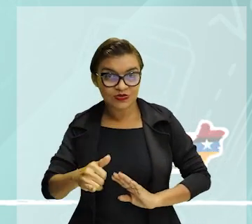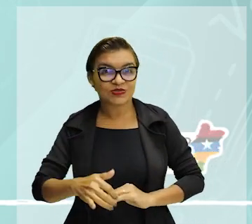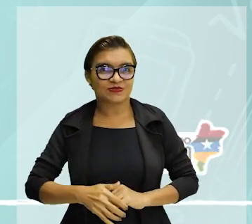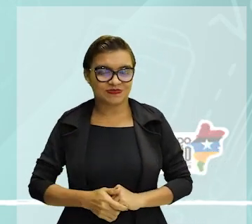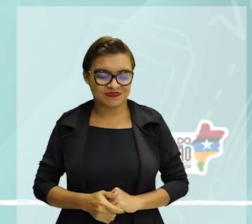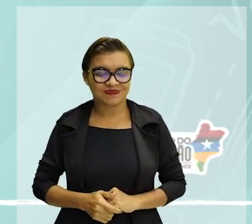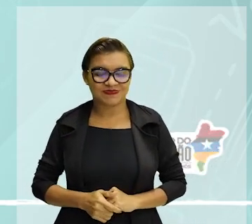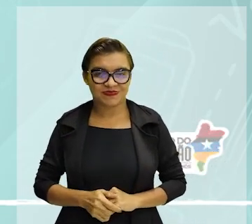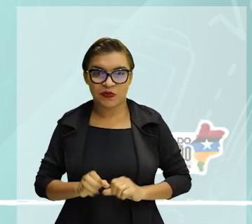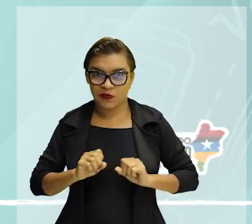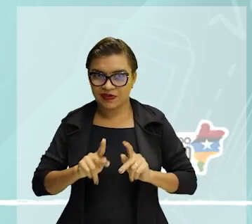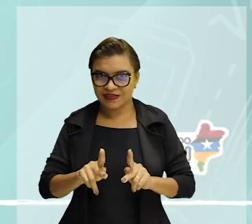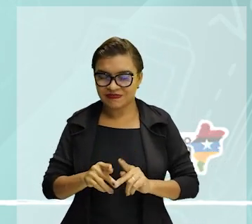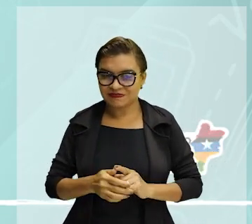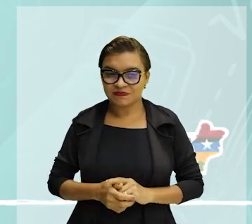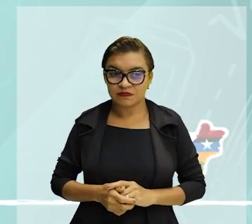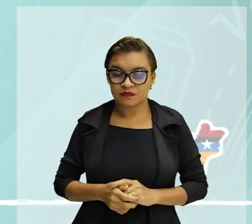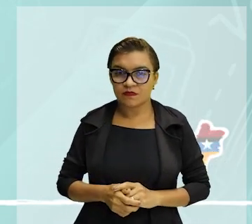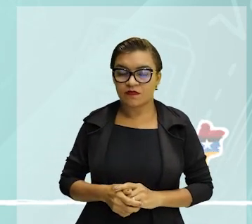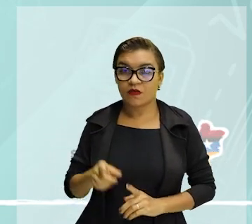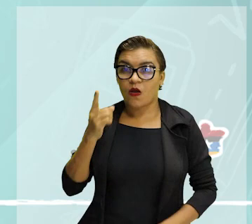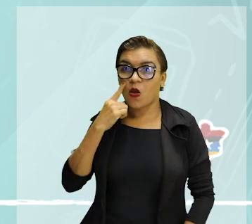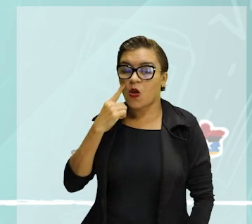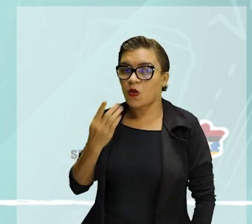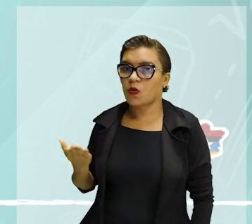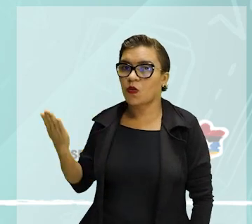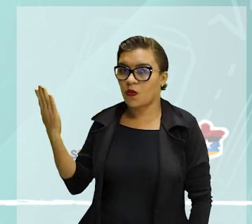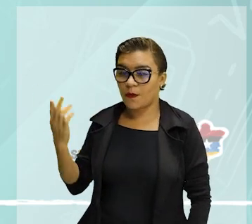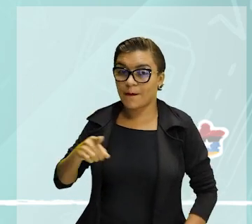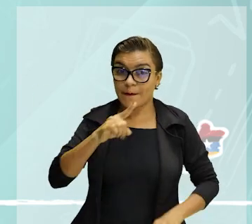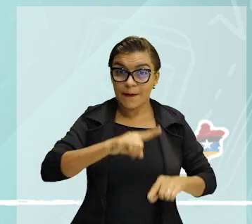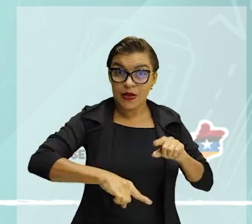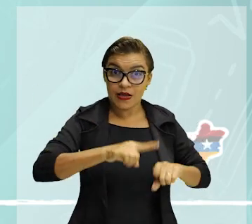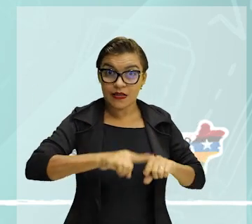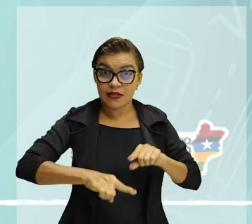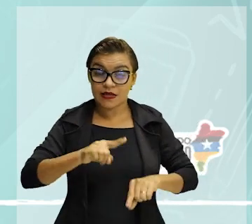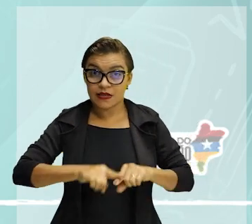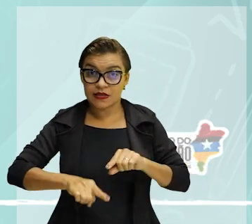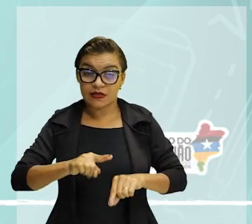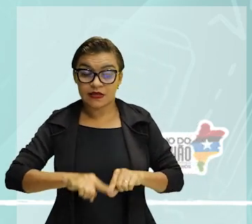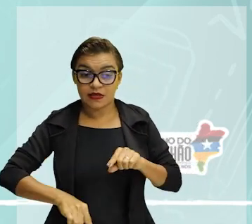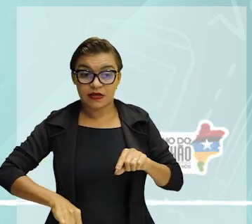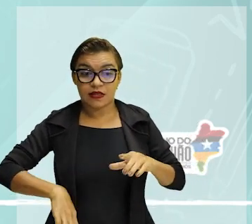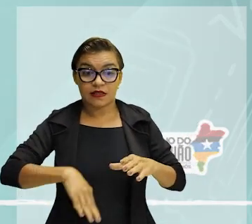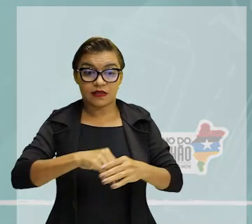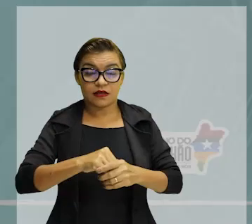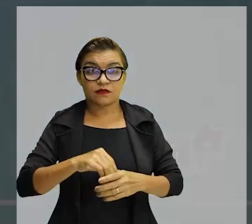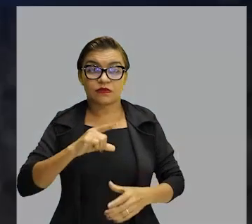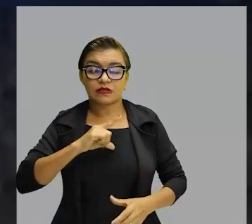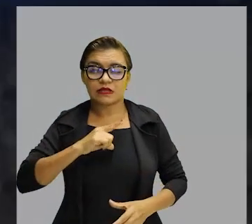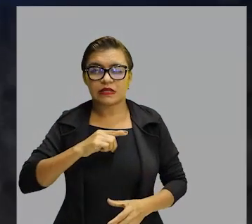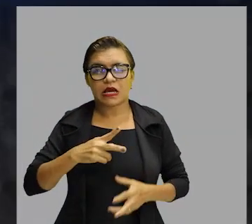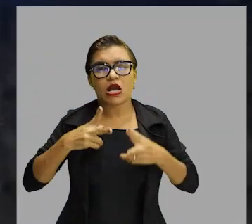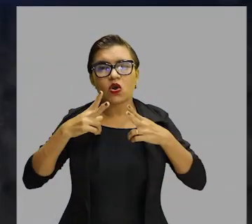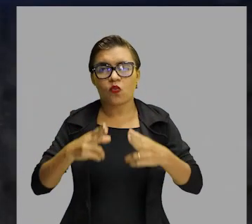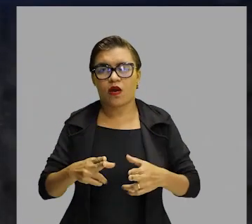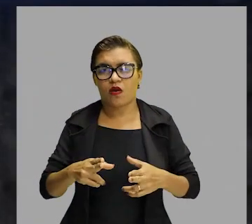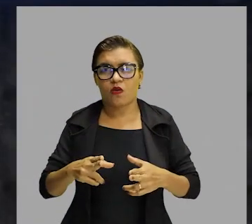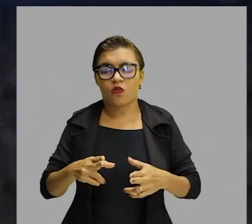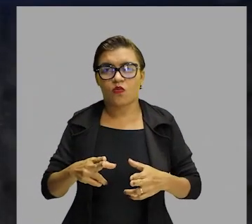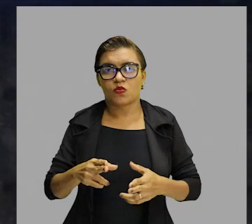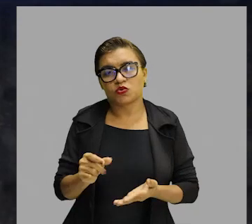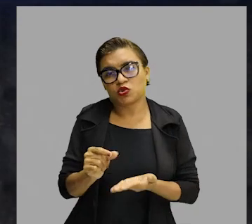outro. Certo? Ele é feito dos mesmos materiais que formam os transistores e chips. Okay?